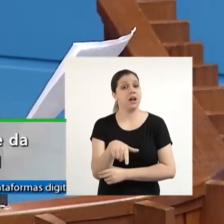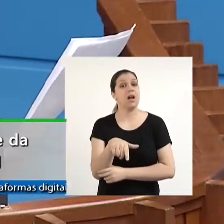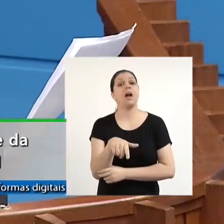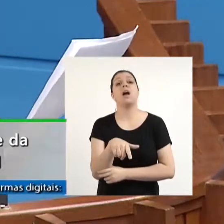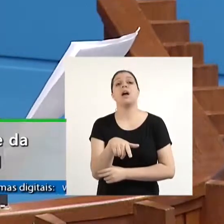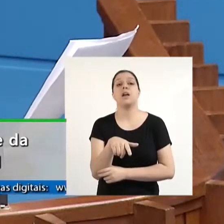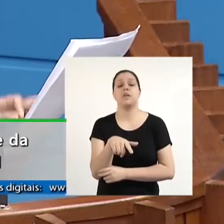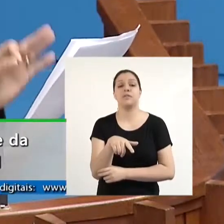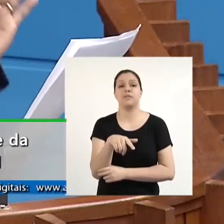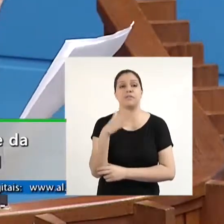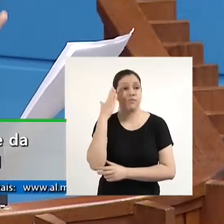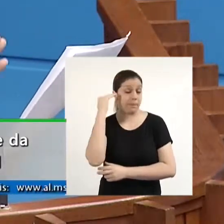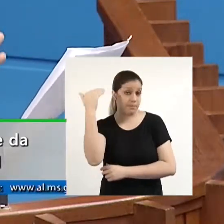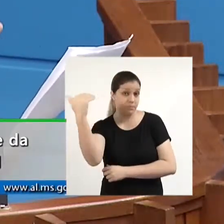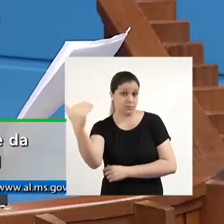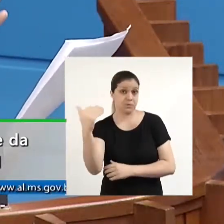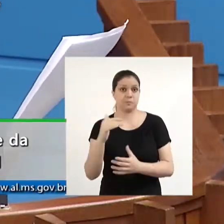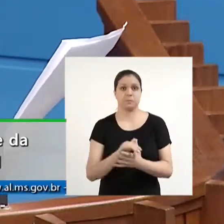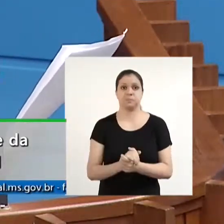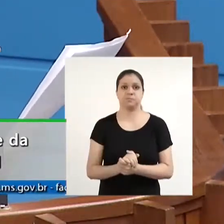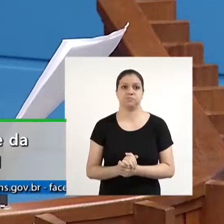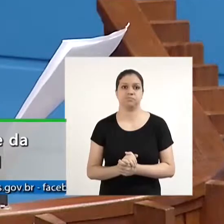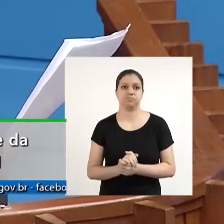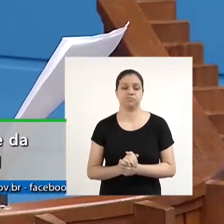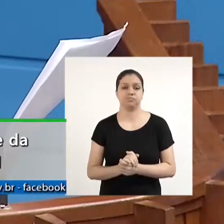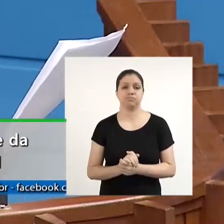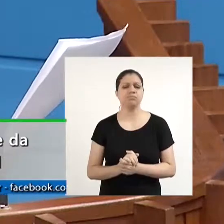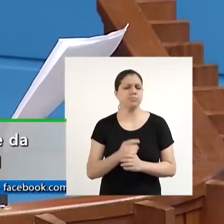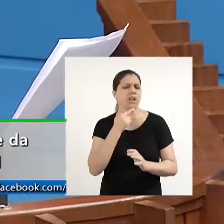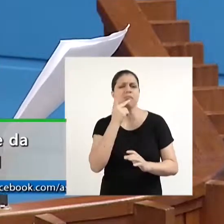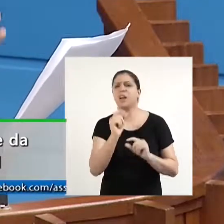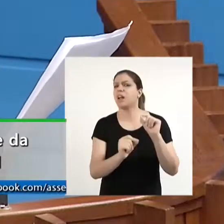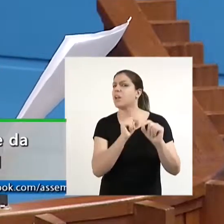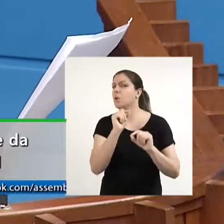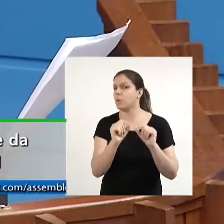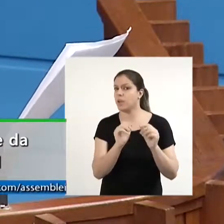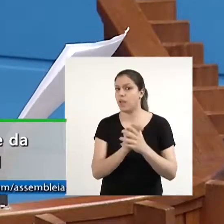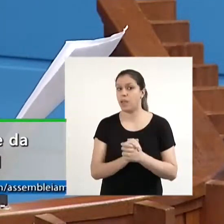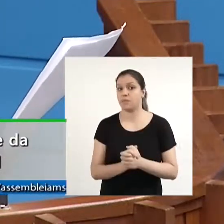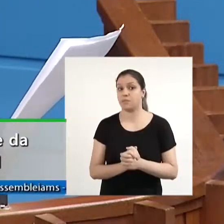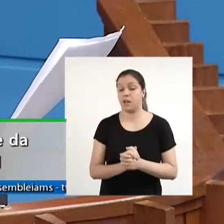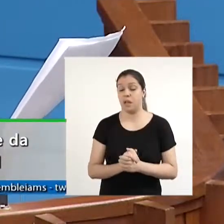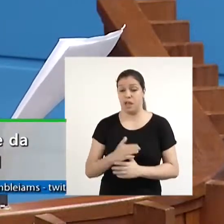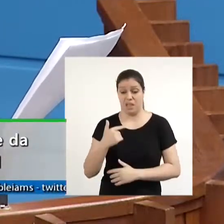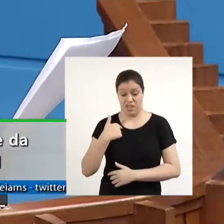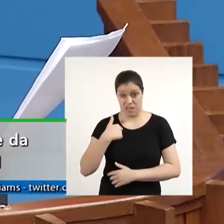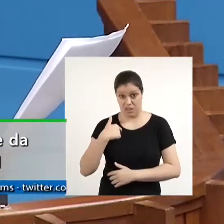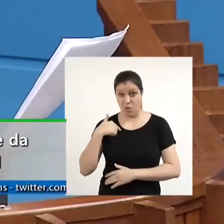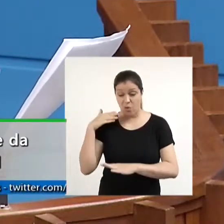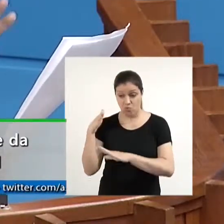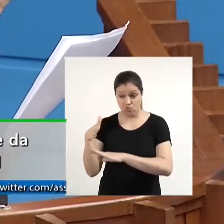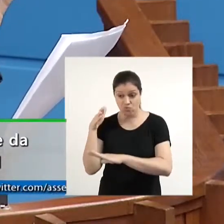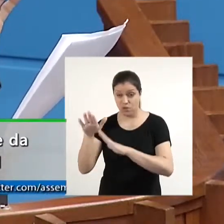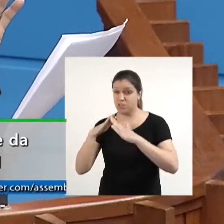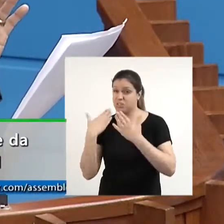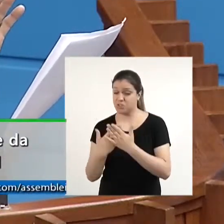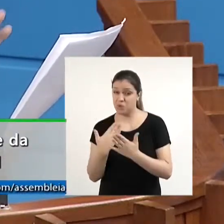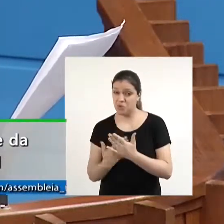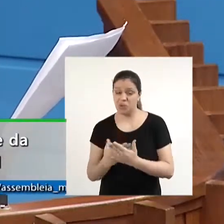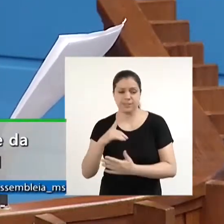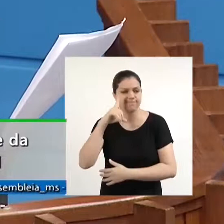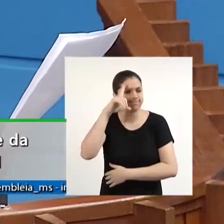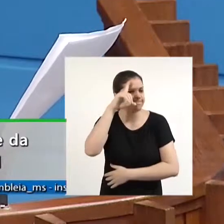atriz famosíssima. Olha o que ela diz, deputado Barbosinha: meus dias na escola foram